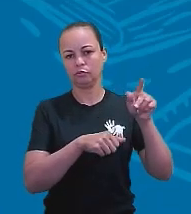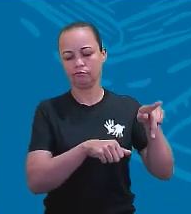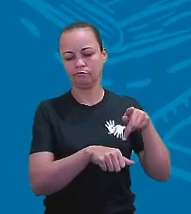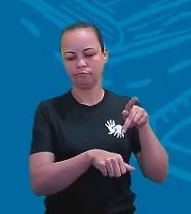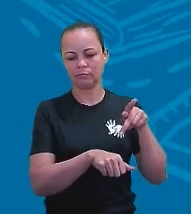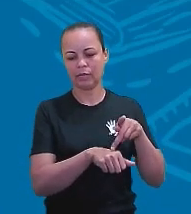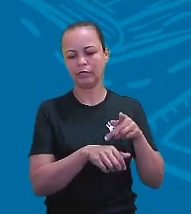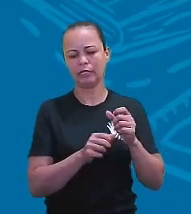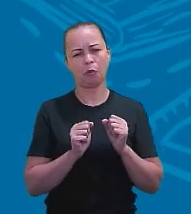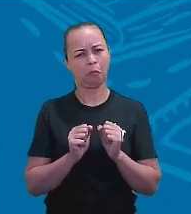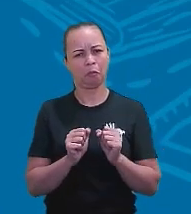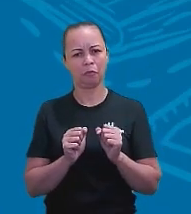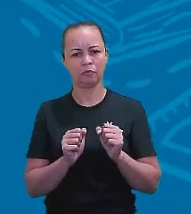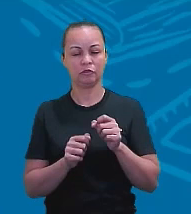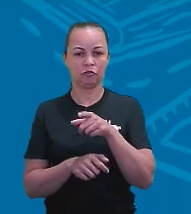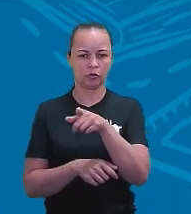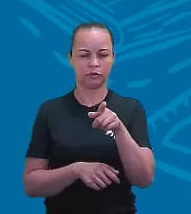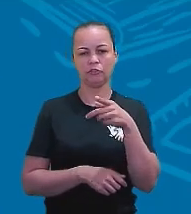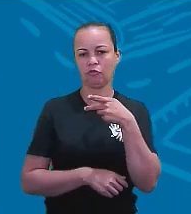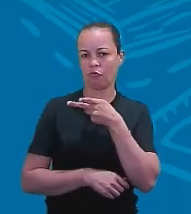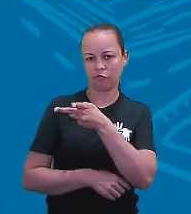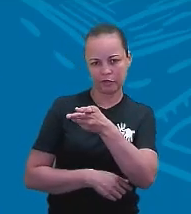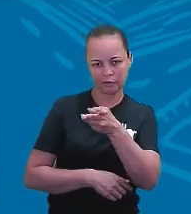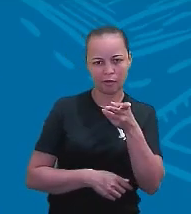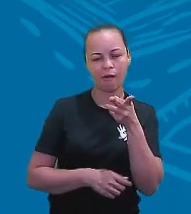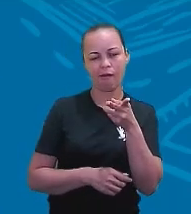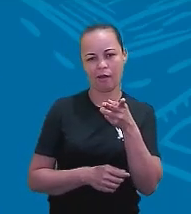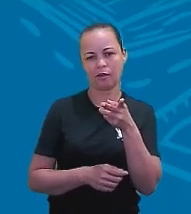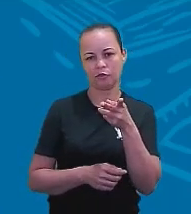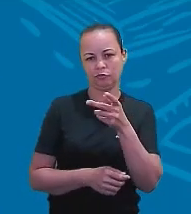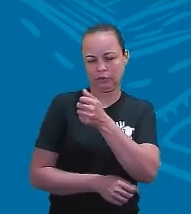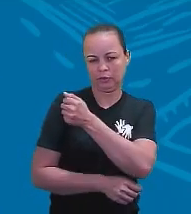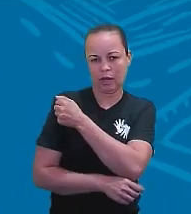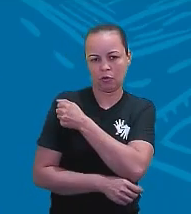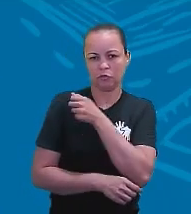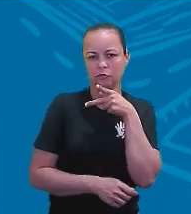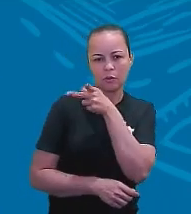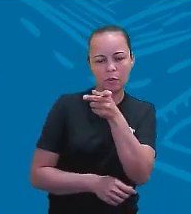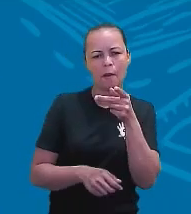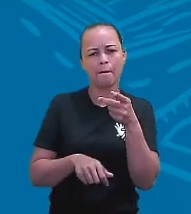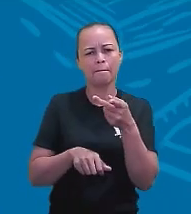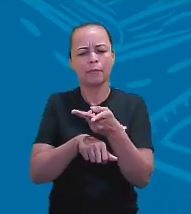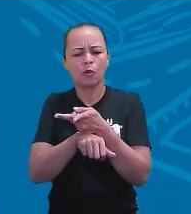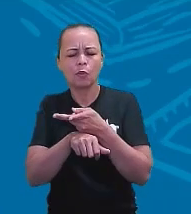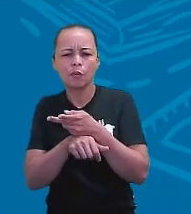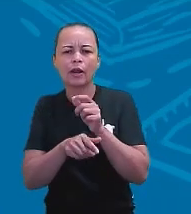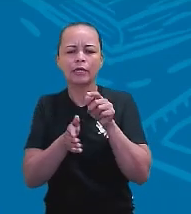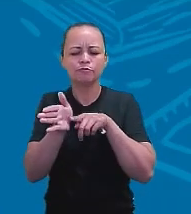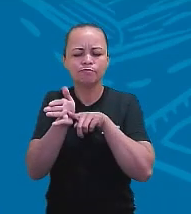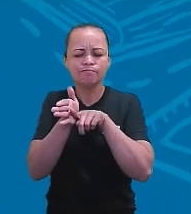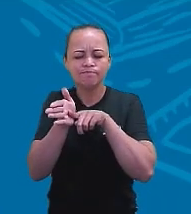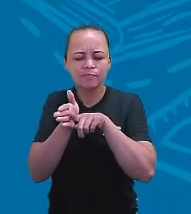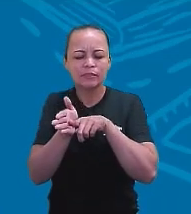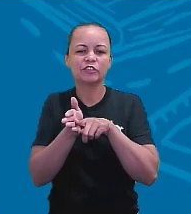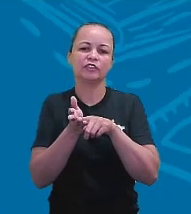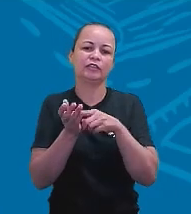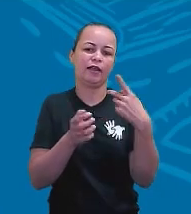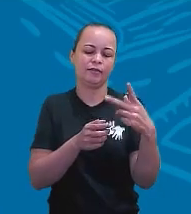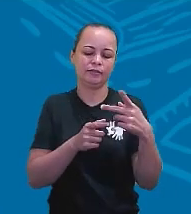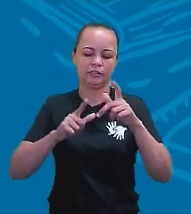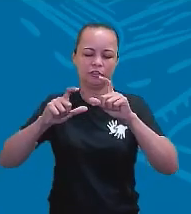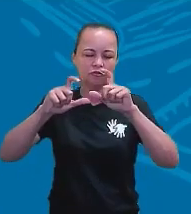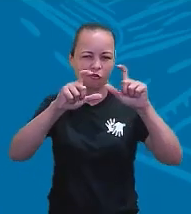gente pode, vocês estão convidados, alunos, a procurarem aí em casa, a verem essas fotos. A gente tem